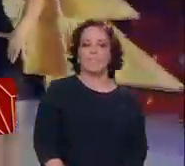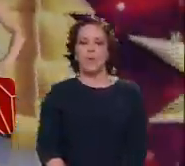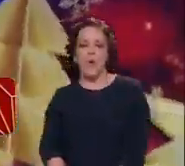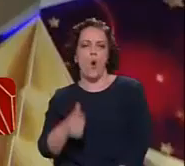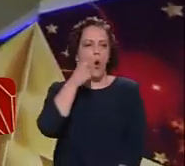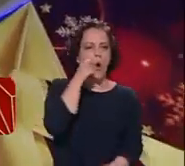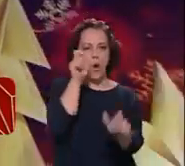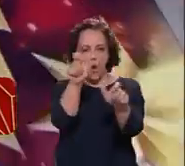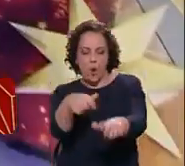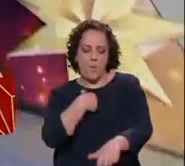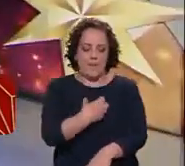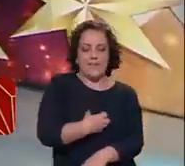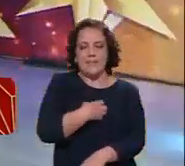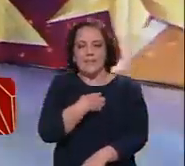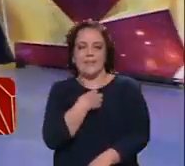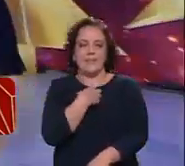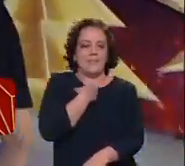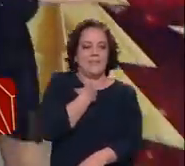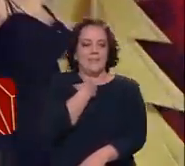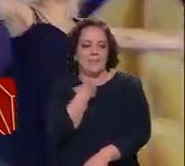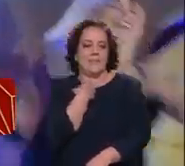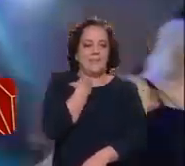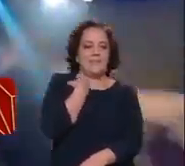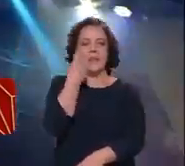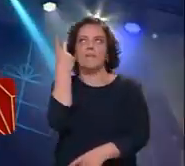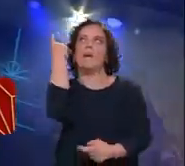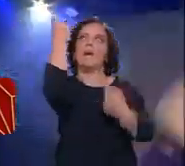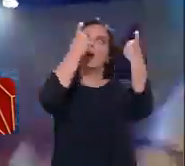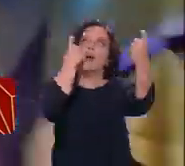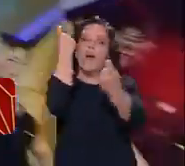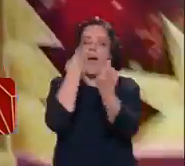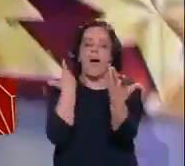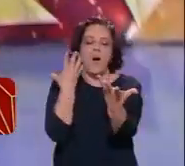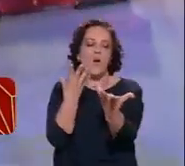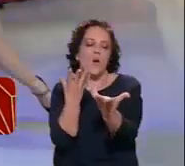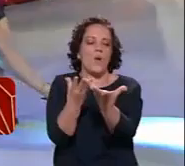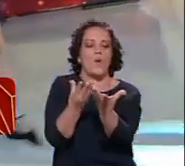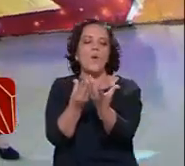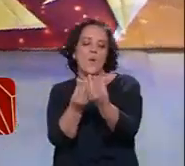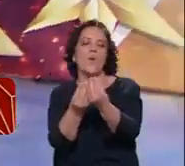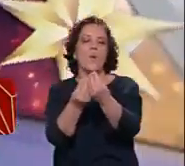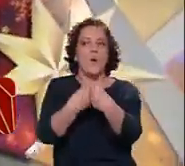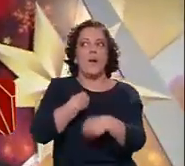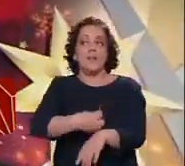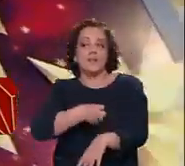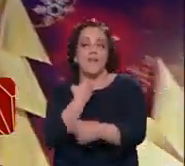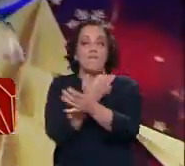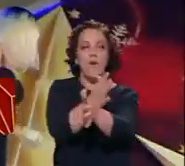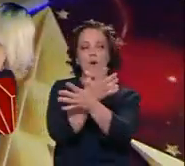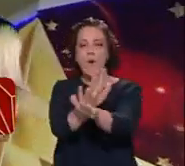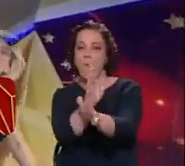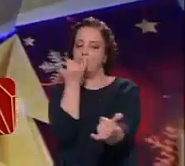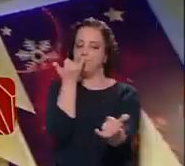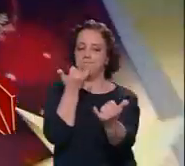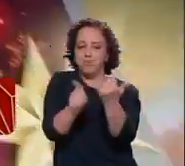Sinto o teu corpo quando remexo na minha vida, estou contigo. Cada momento sinto teu fogo, teu